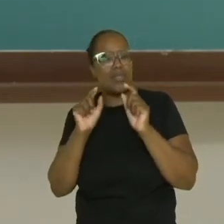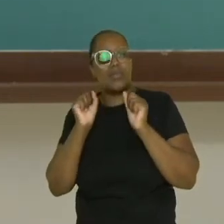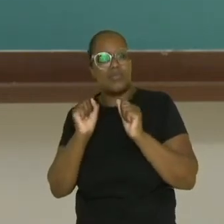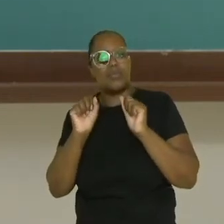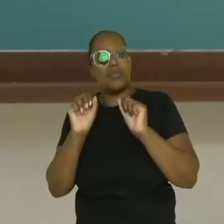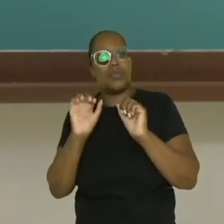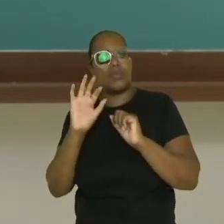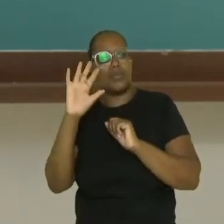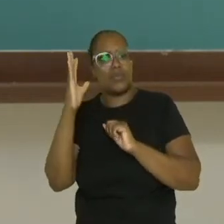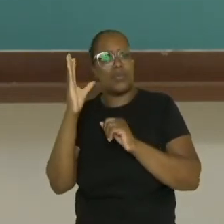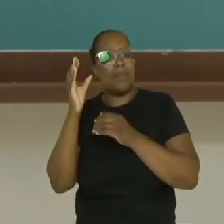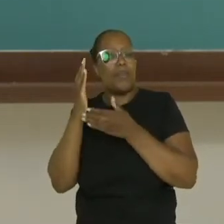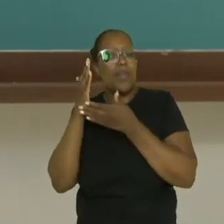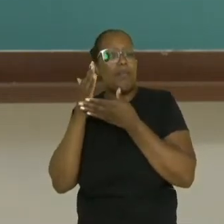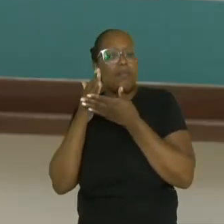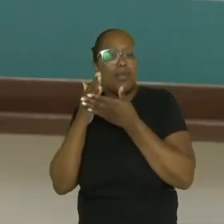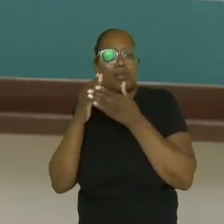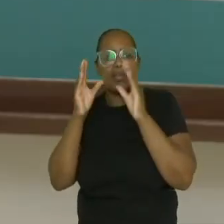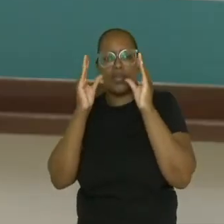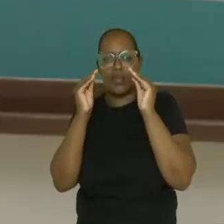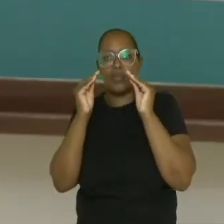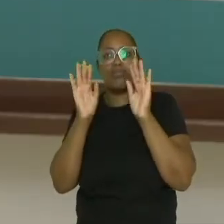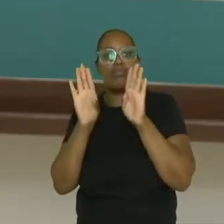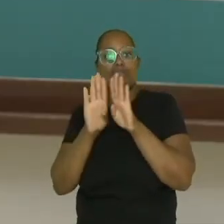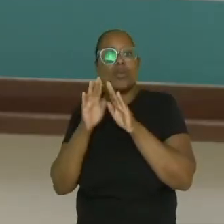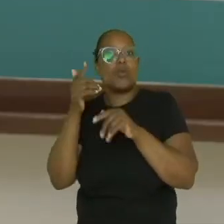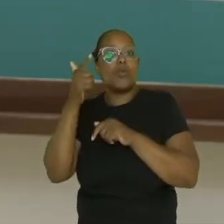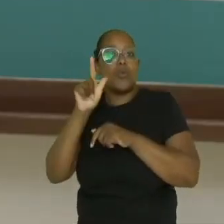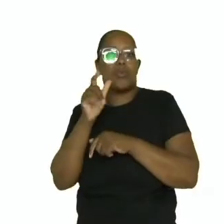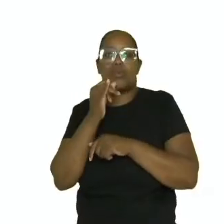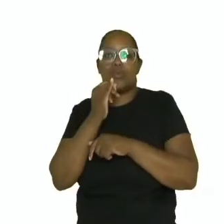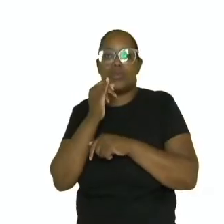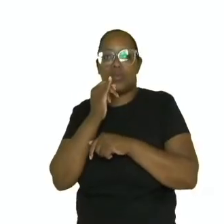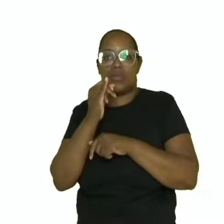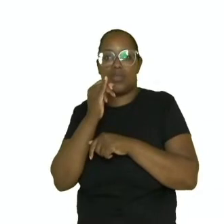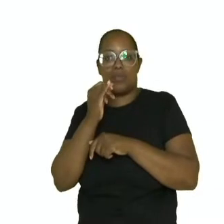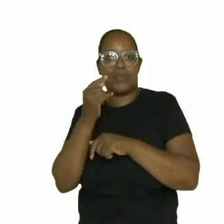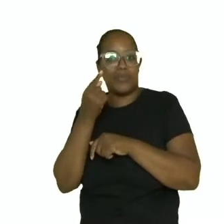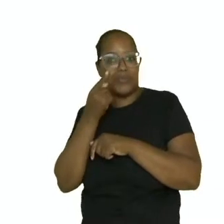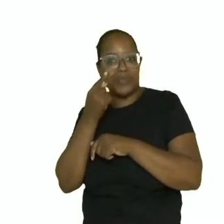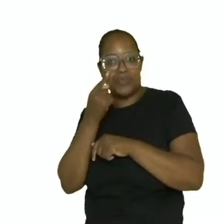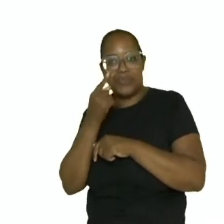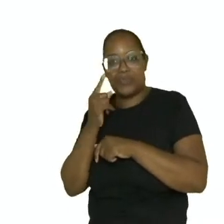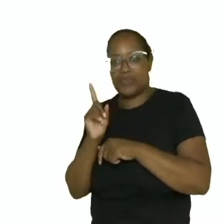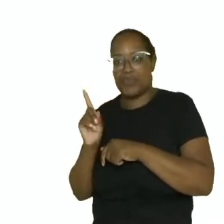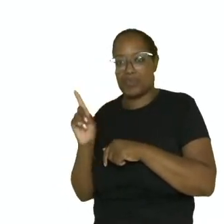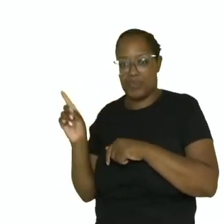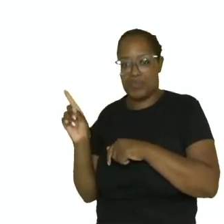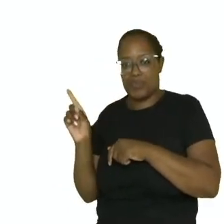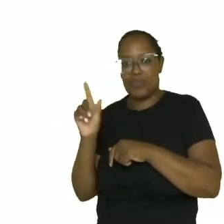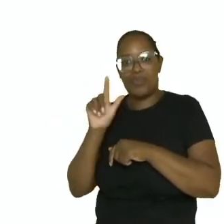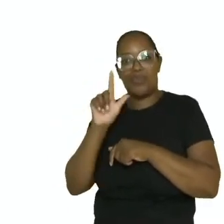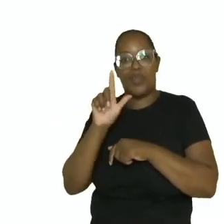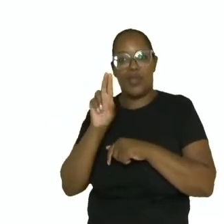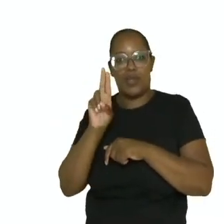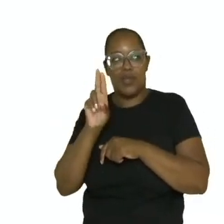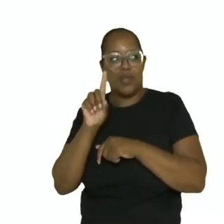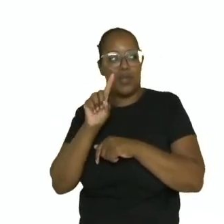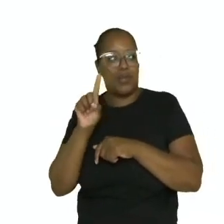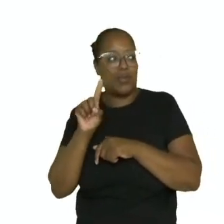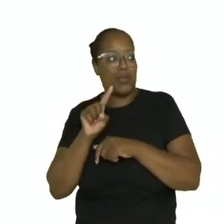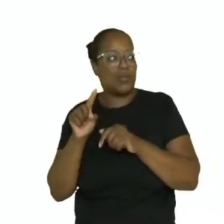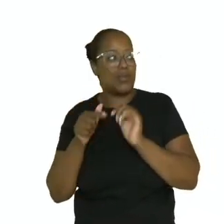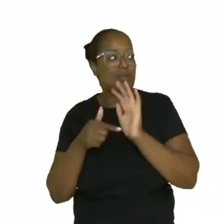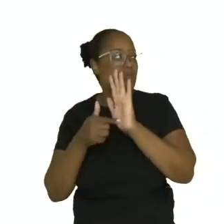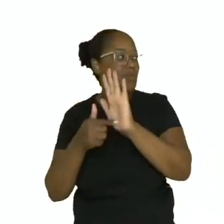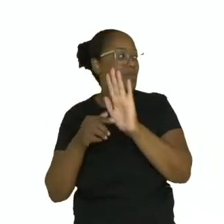meio da noite. Aqui então eu trouxe para vocês o exemplo de uma luz artificial e olha aí a lâmpada